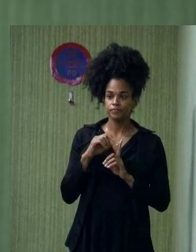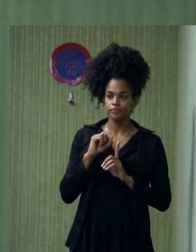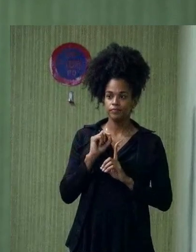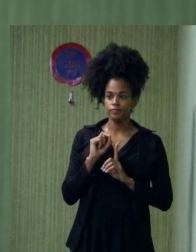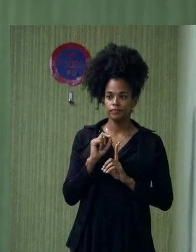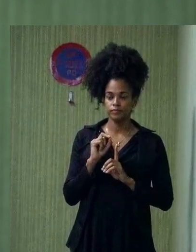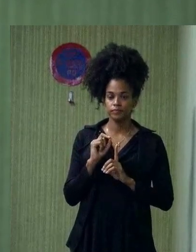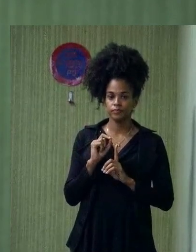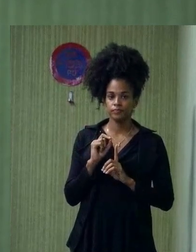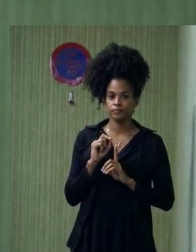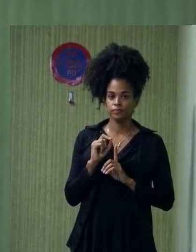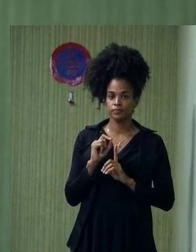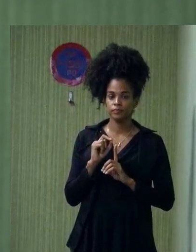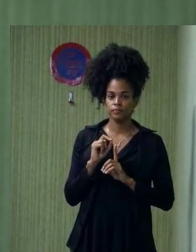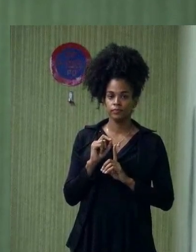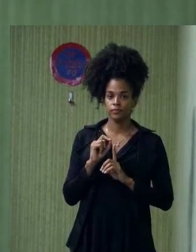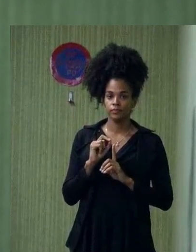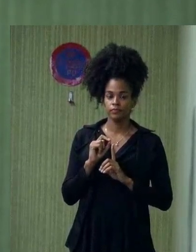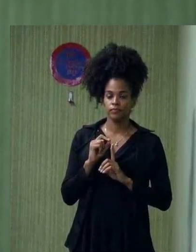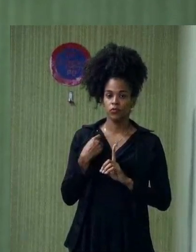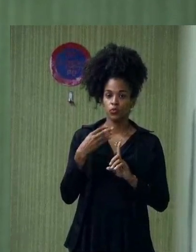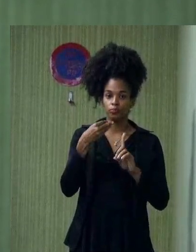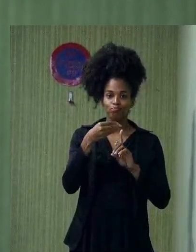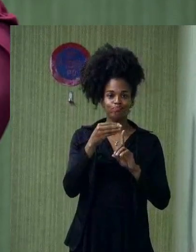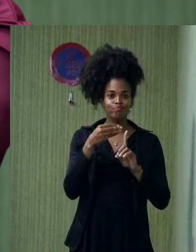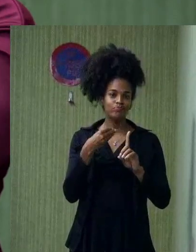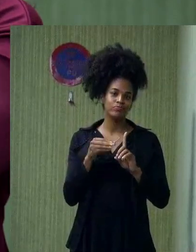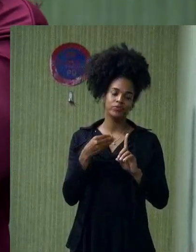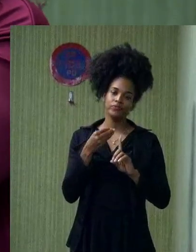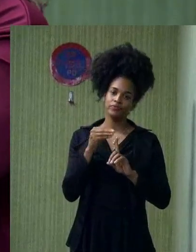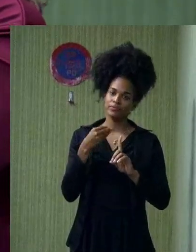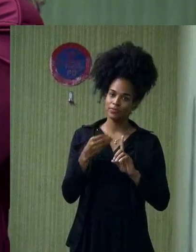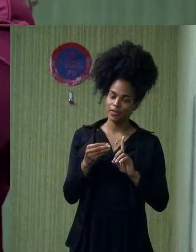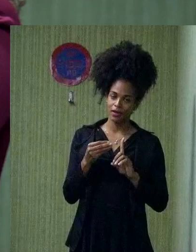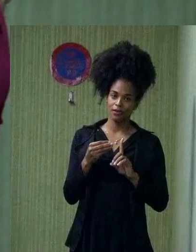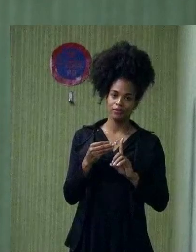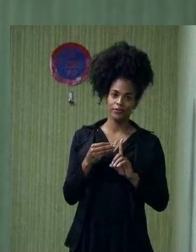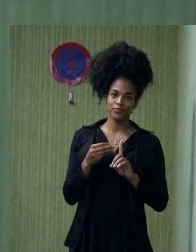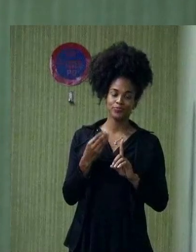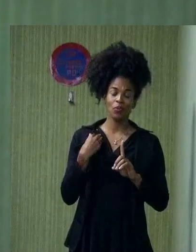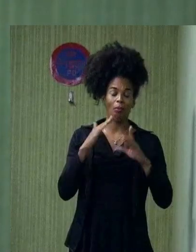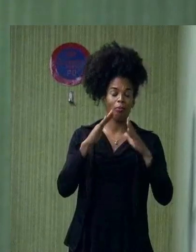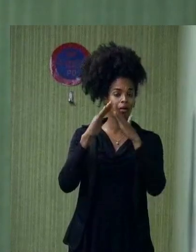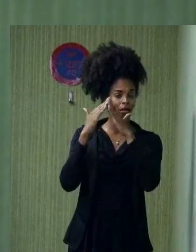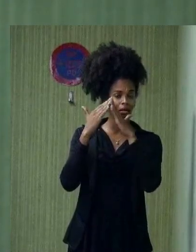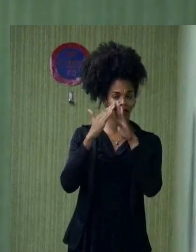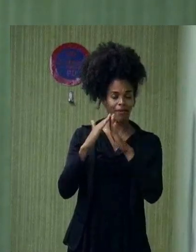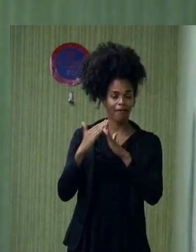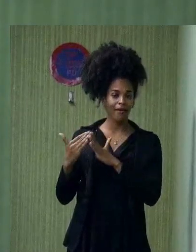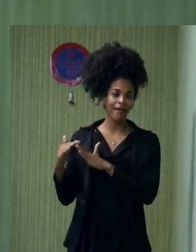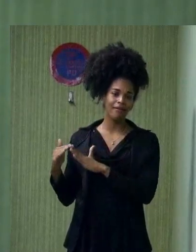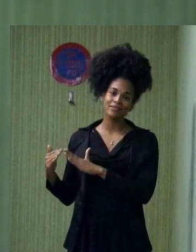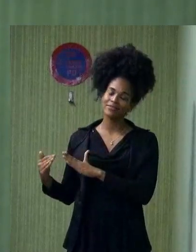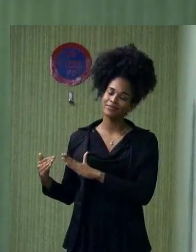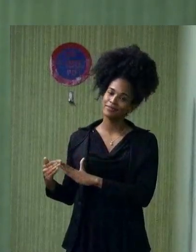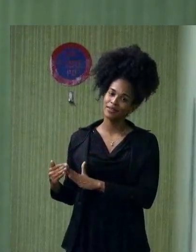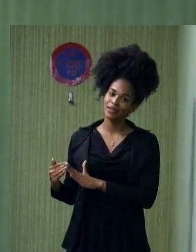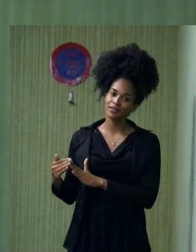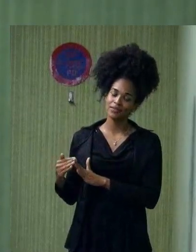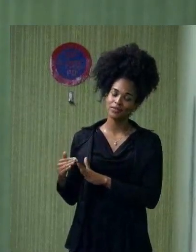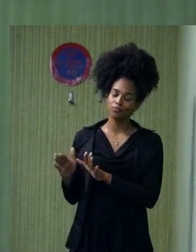eh os mais vulneráveis porque eles estavam nessas situações em que a moradia é mais assim como a